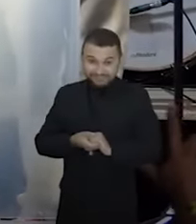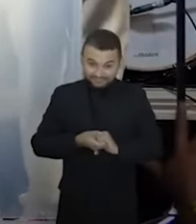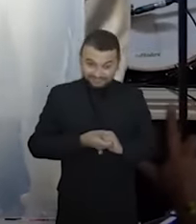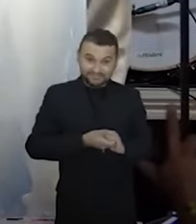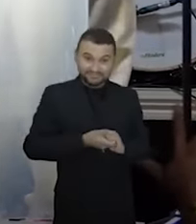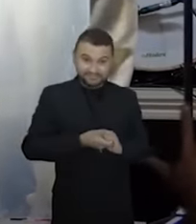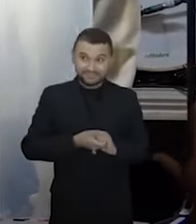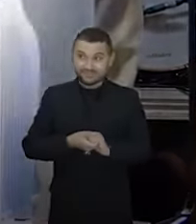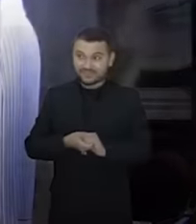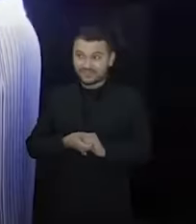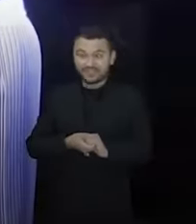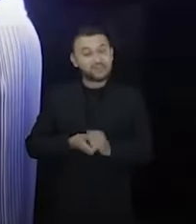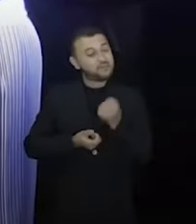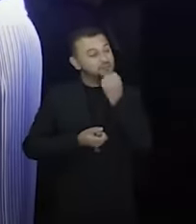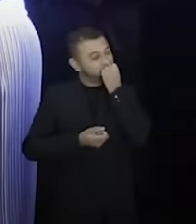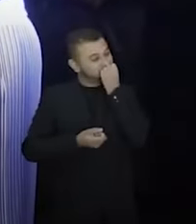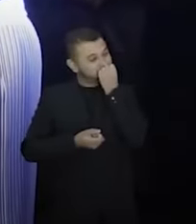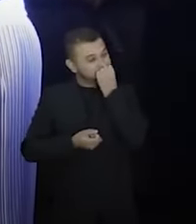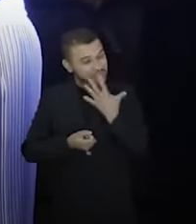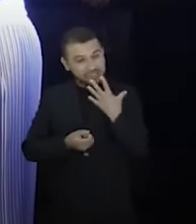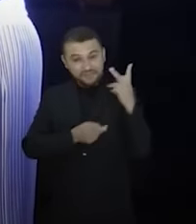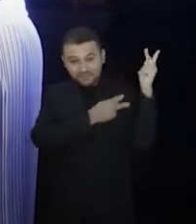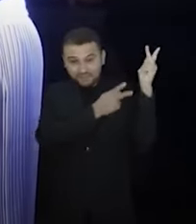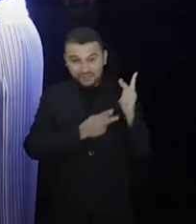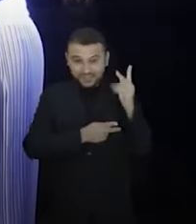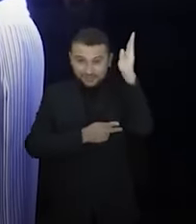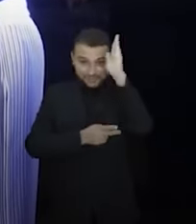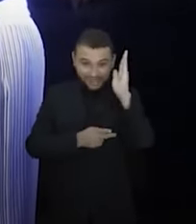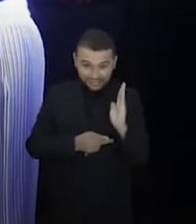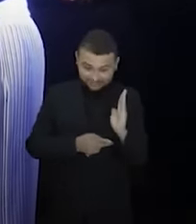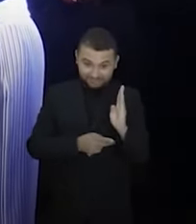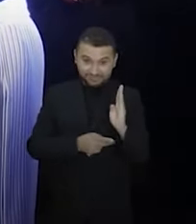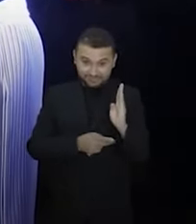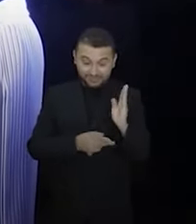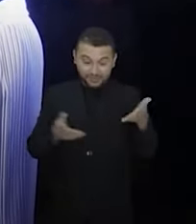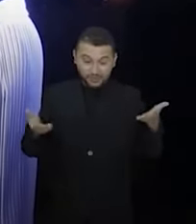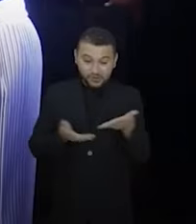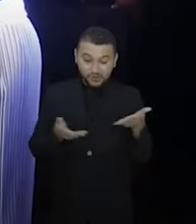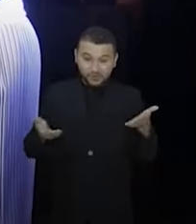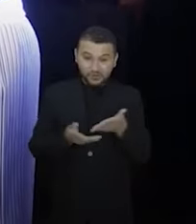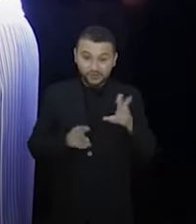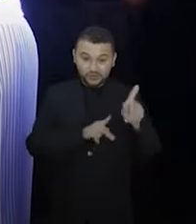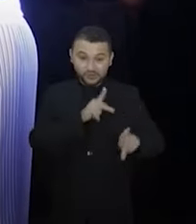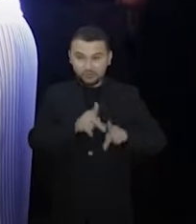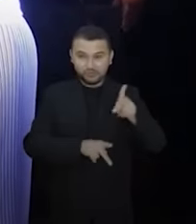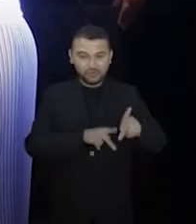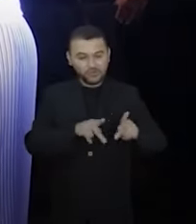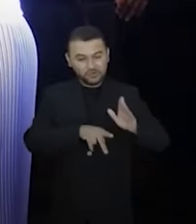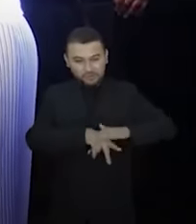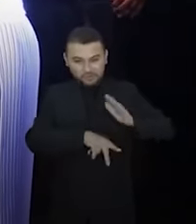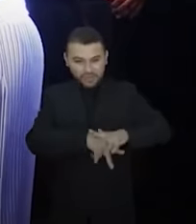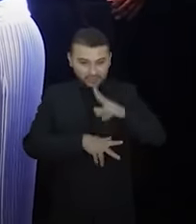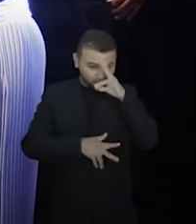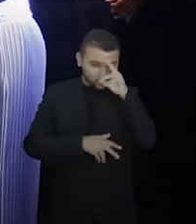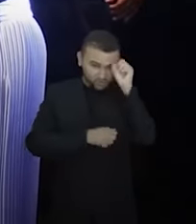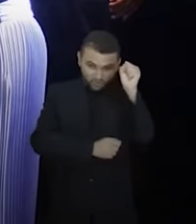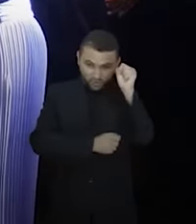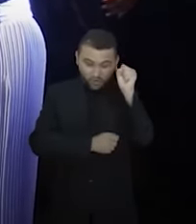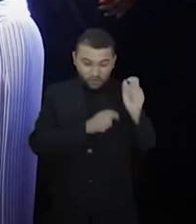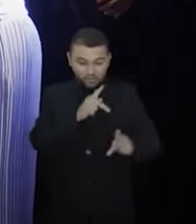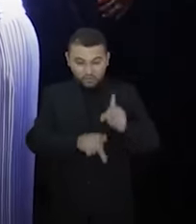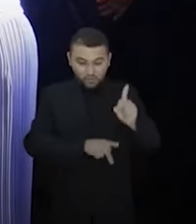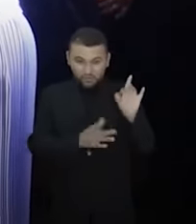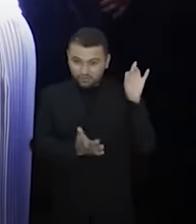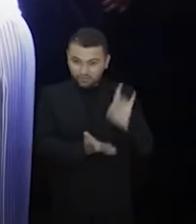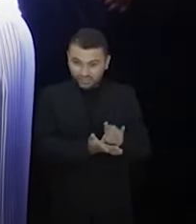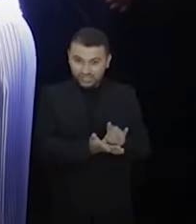Seja bem-vindo, Brasil! Hoje o teu povo é mais povo, o teu céu tá